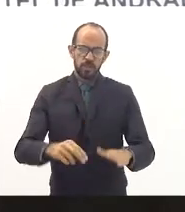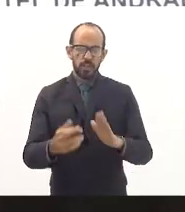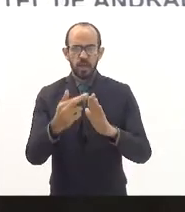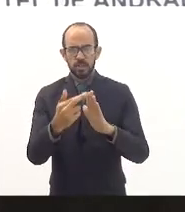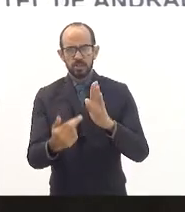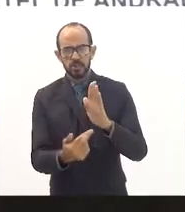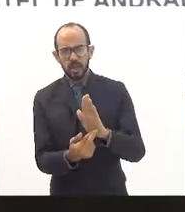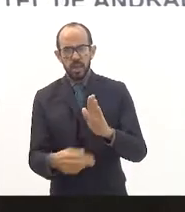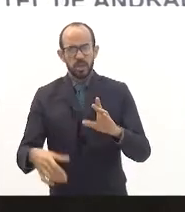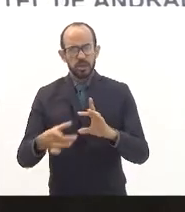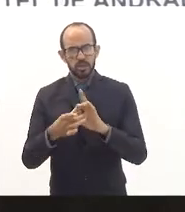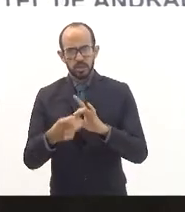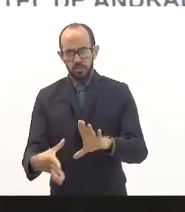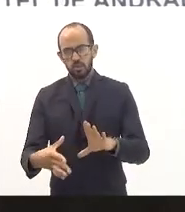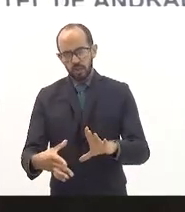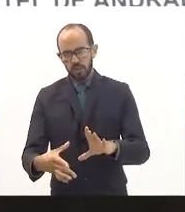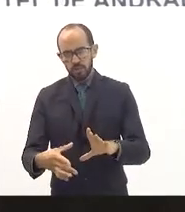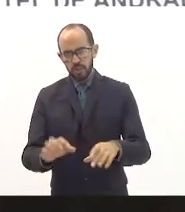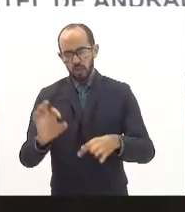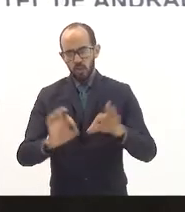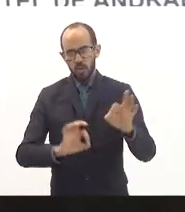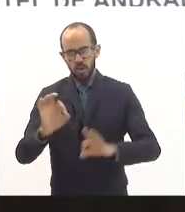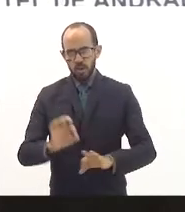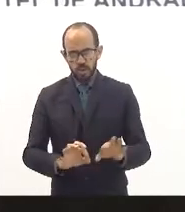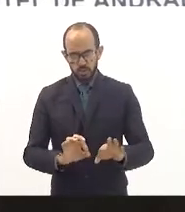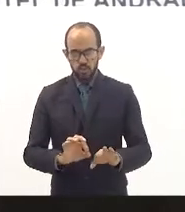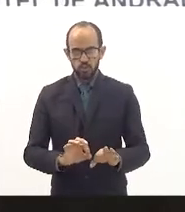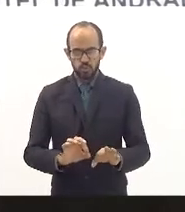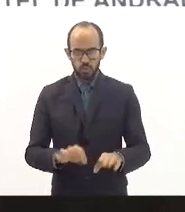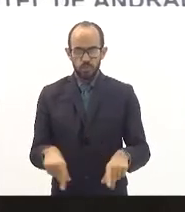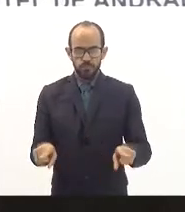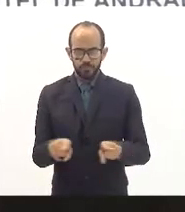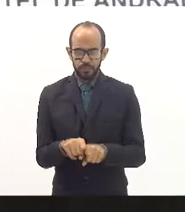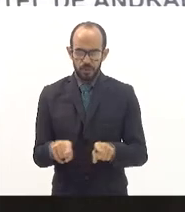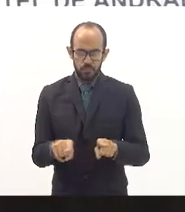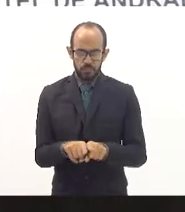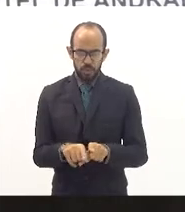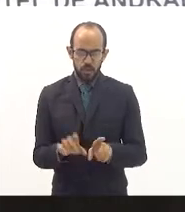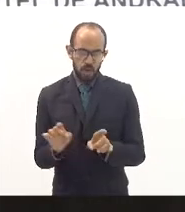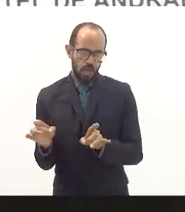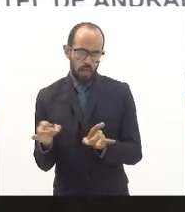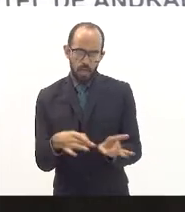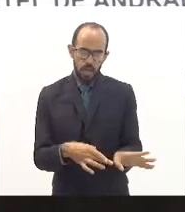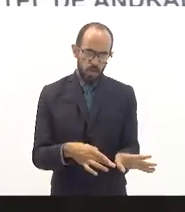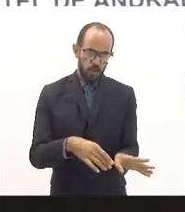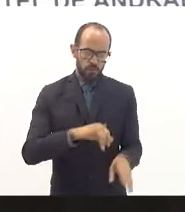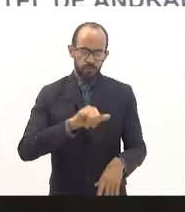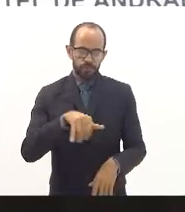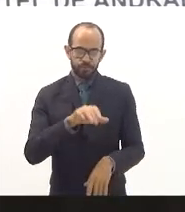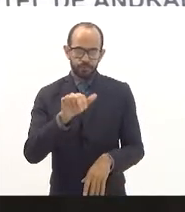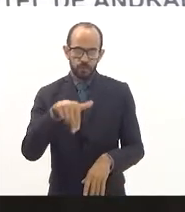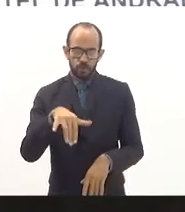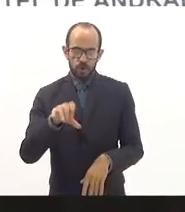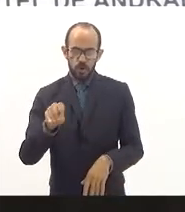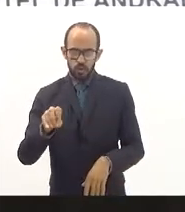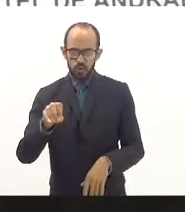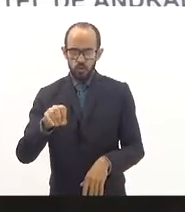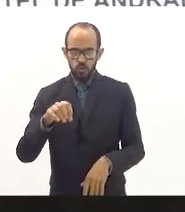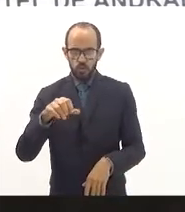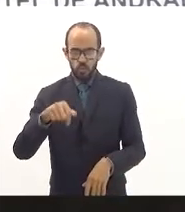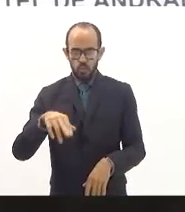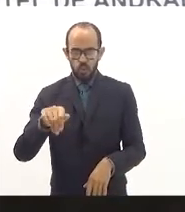da democracia, organizou, com a renúncia do presidente Jânio Quadros, o